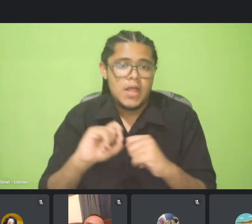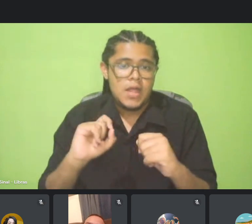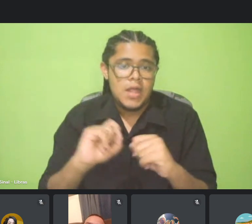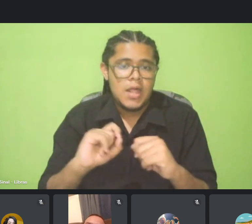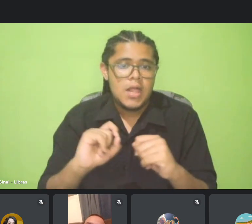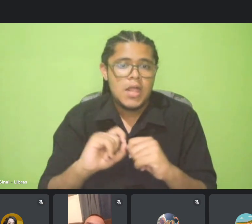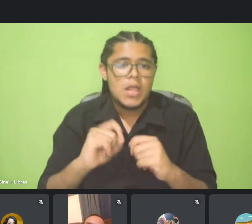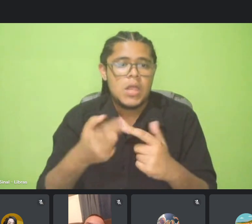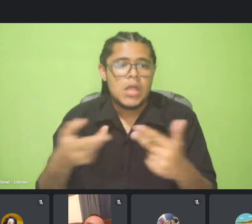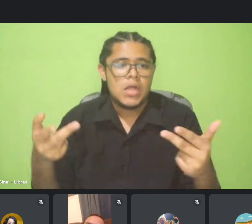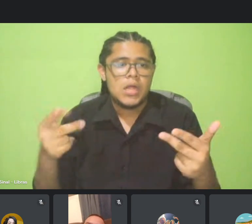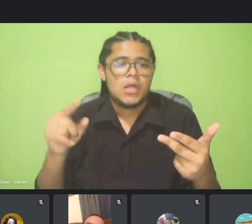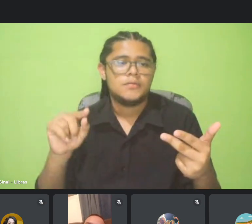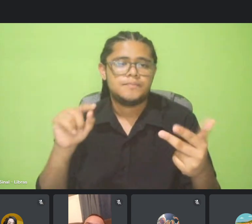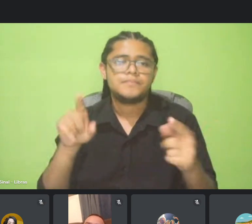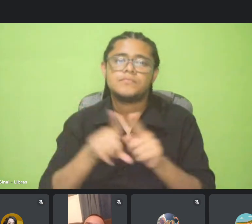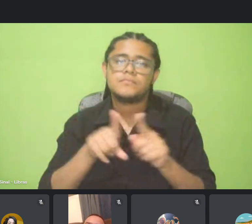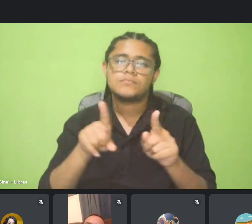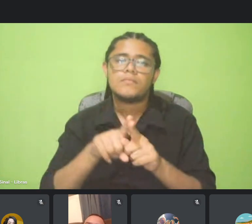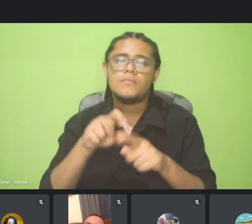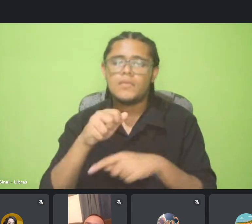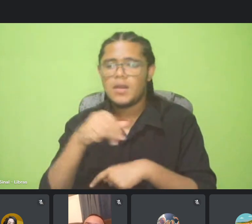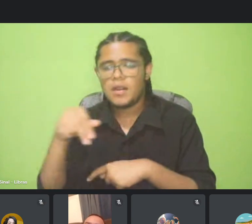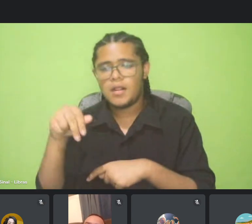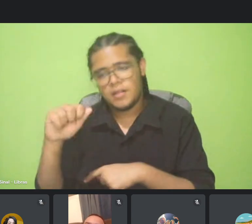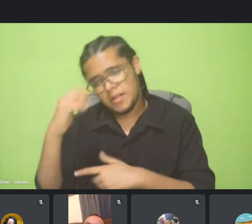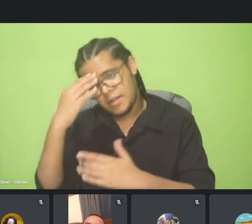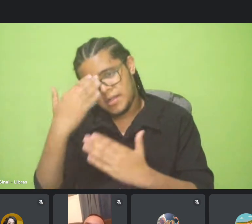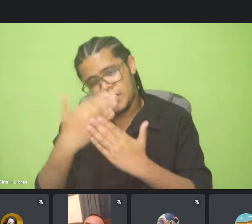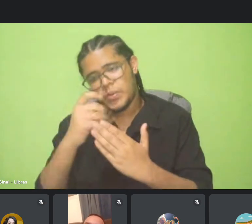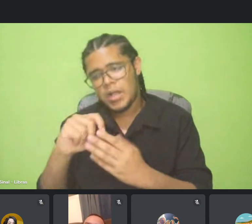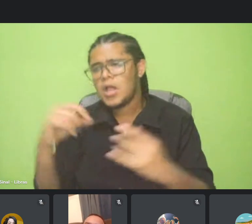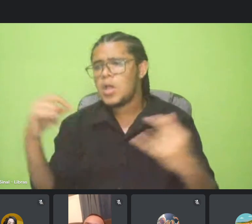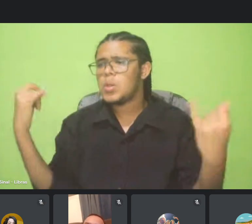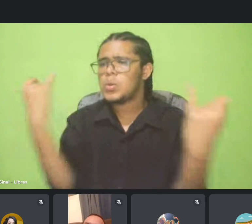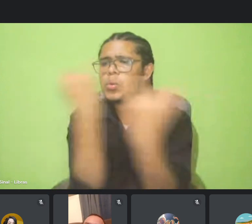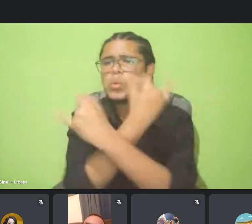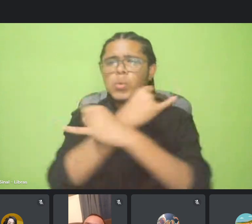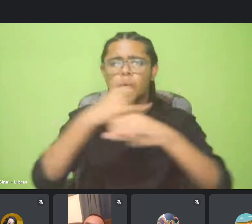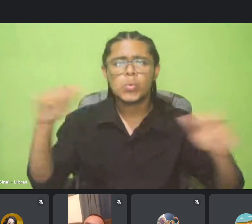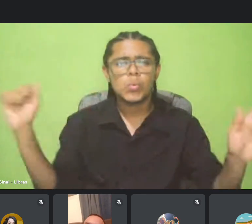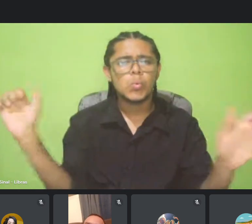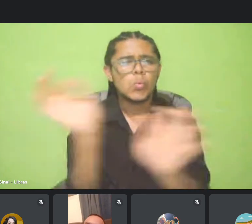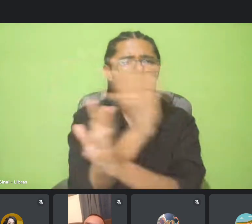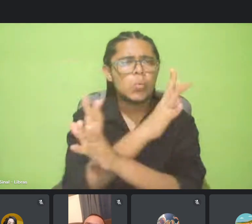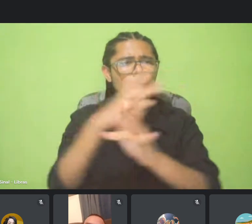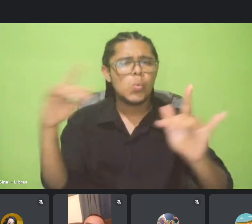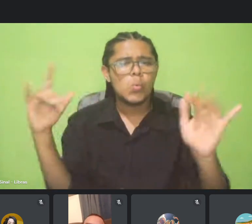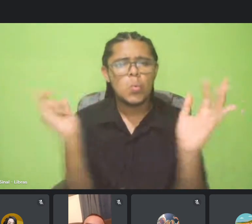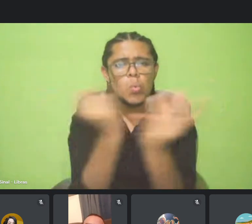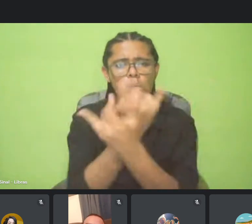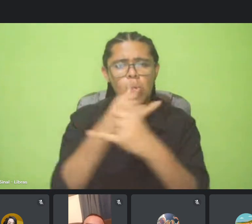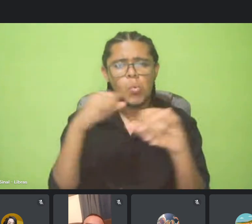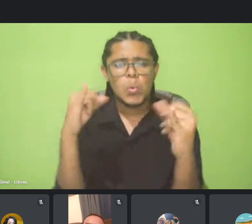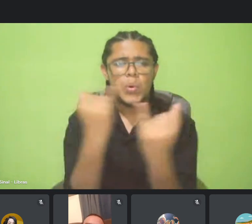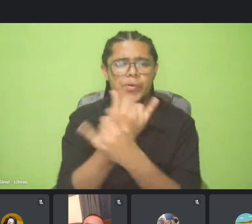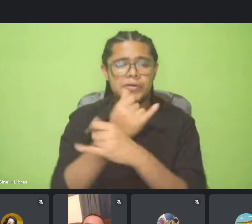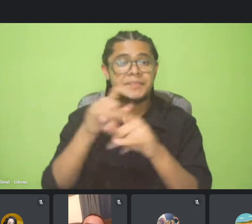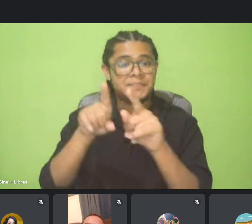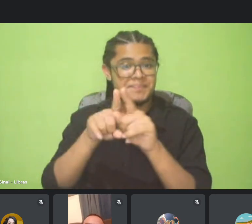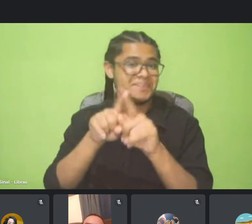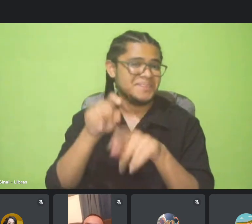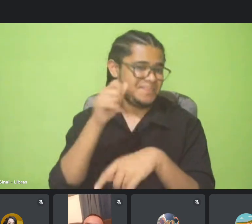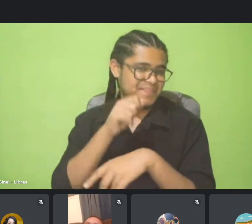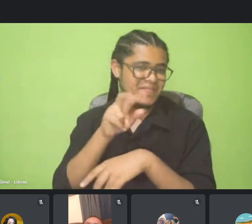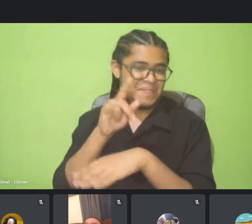a Débora, que também está aqui, Débora, a Ana está lá em Alto Paraíso e a semana que vem ela vai estar no Festival de São Jorge, um lugar que a gente ama, a